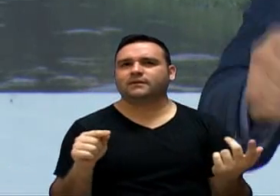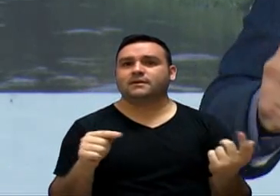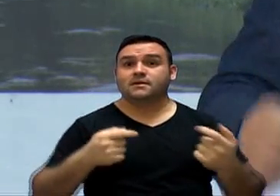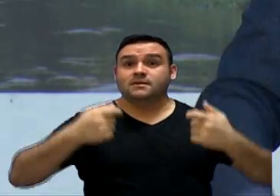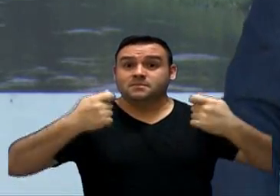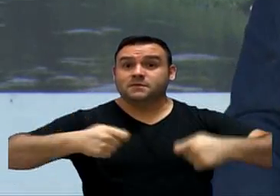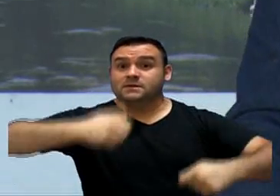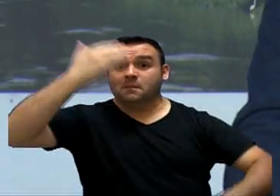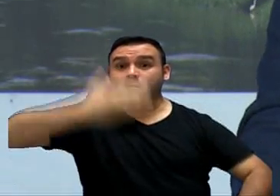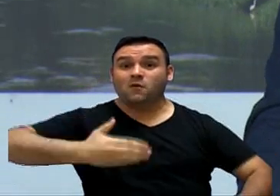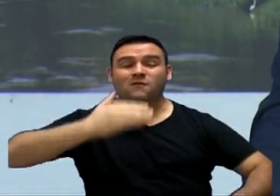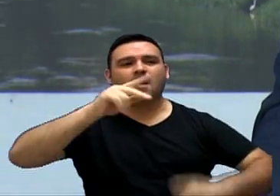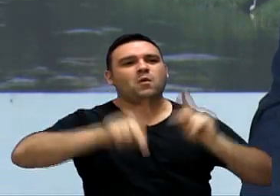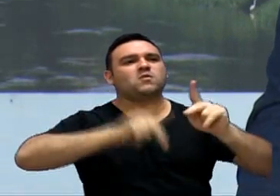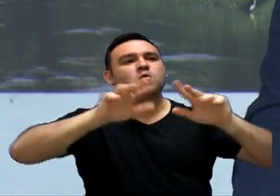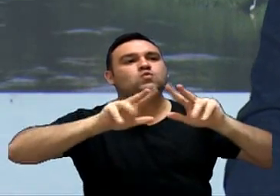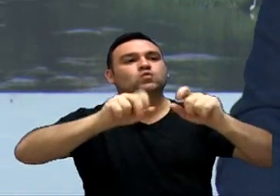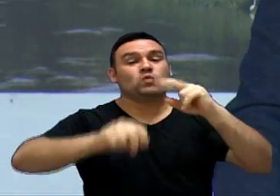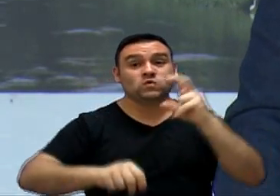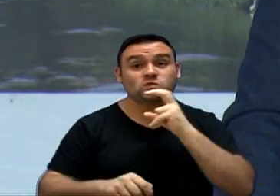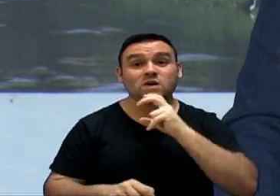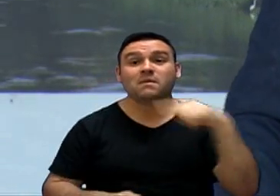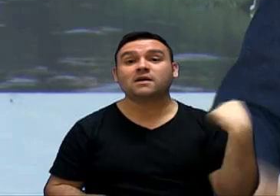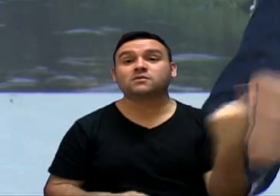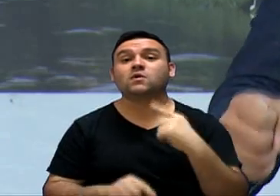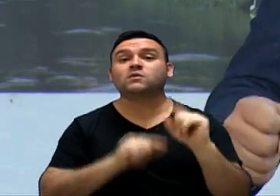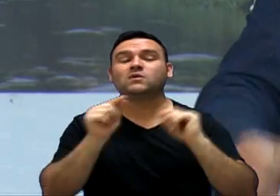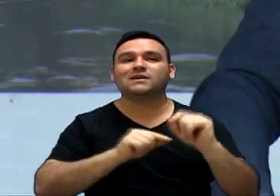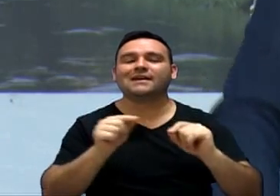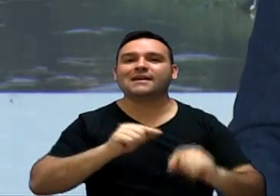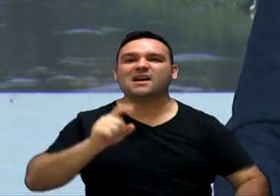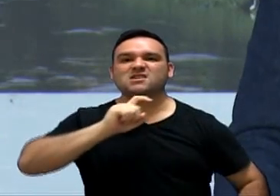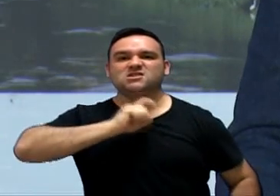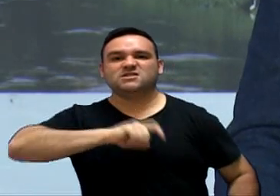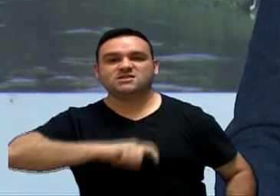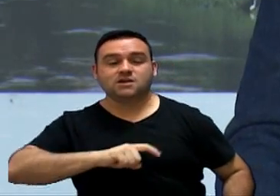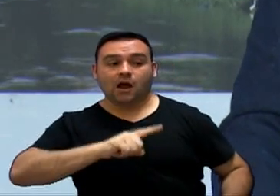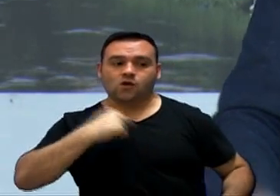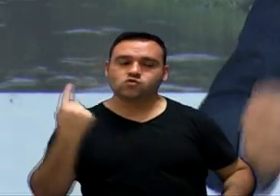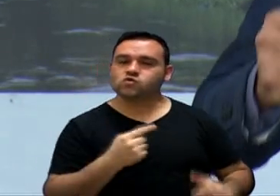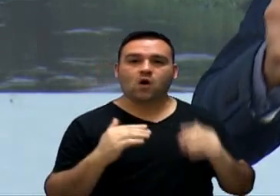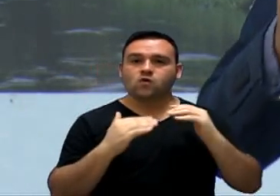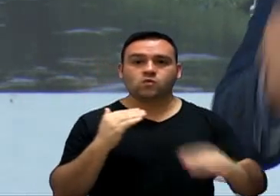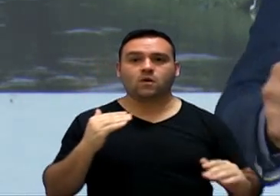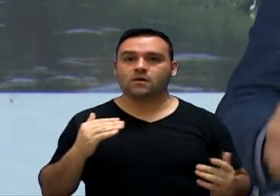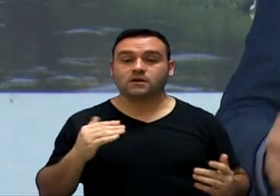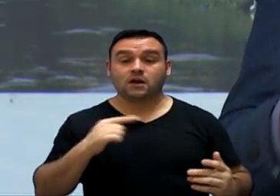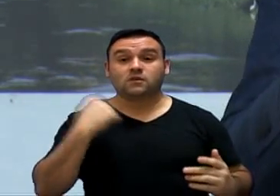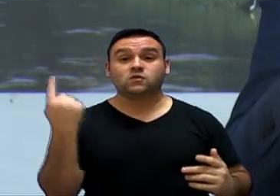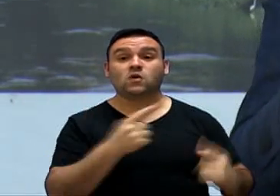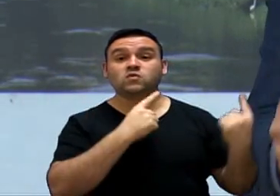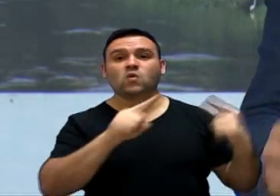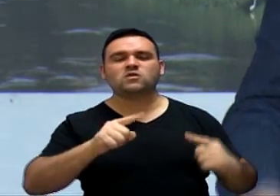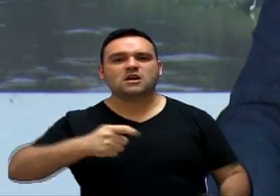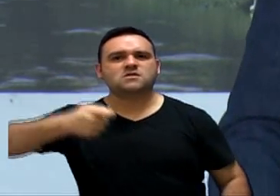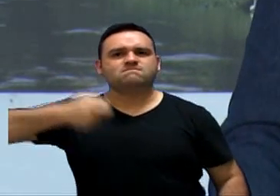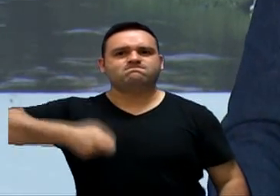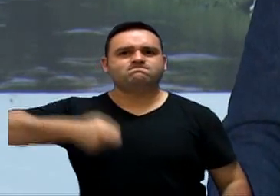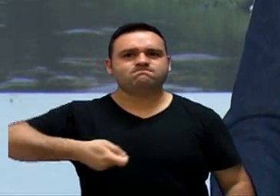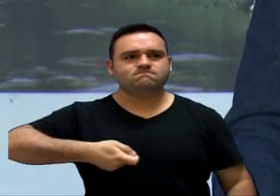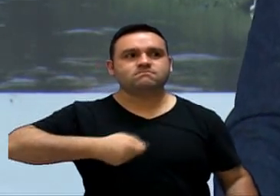que demonstrar para a população sorocabana que nós somos contra a tirania. Nós somos contra o